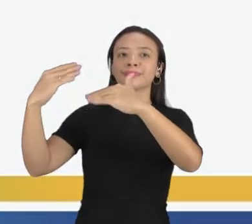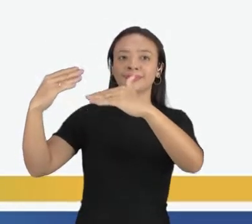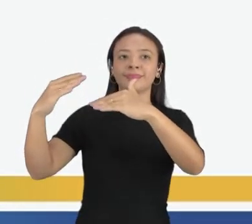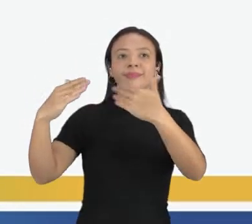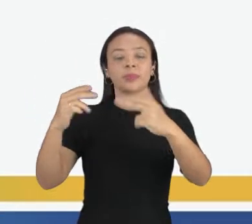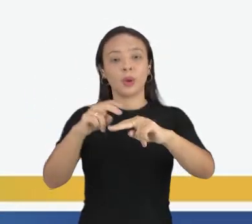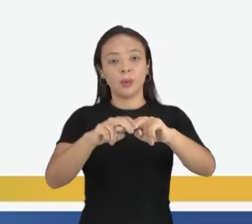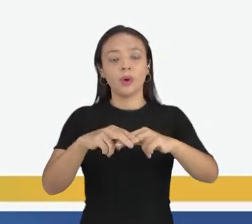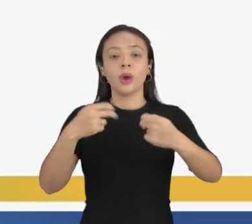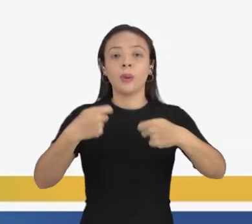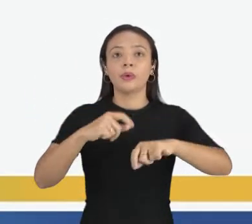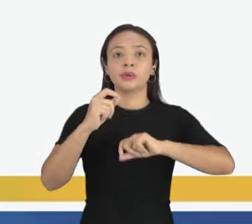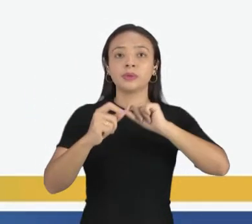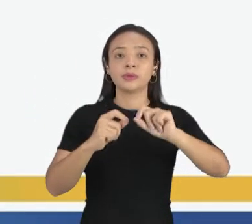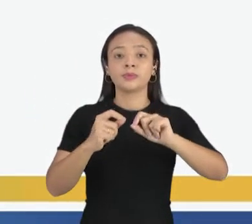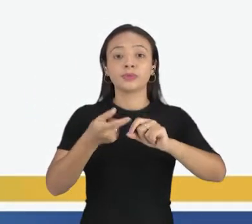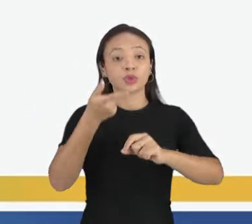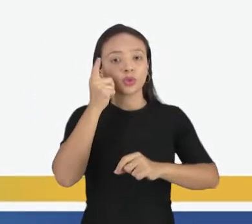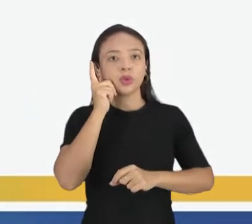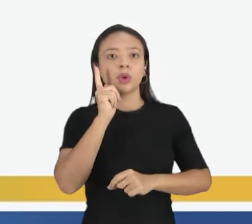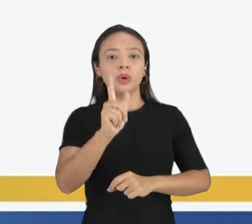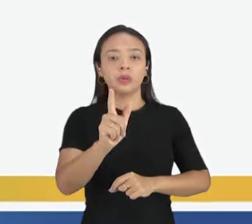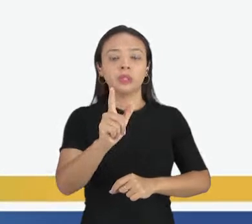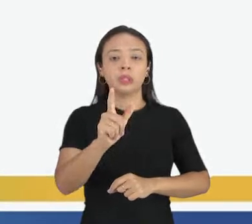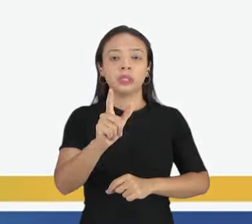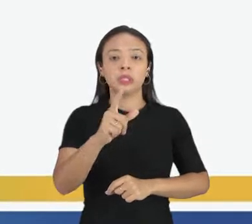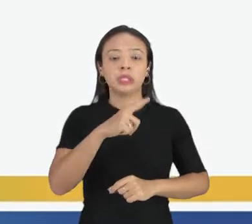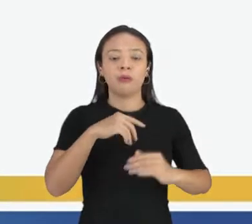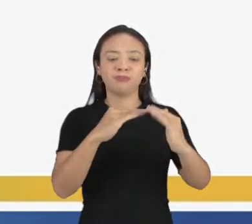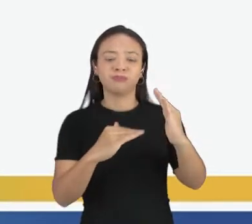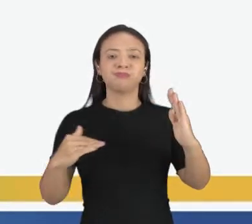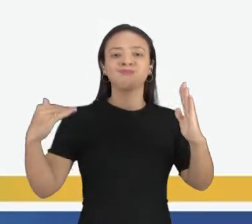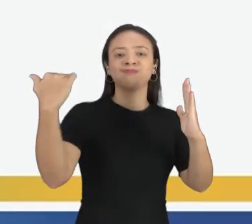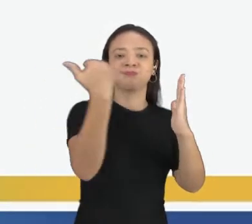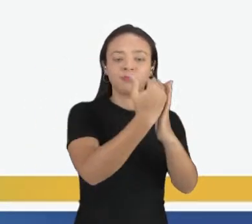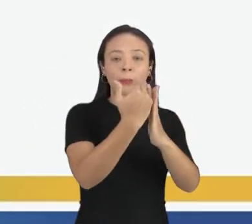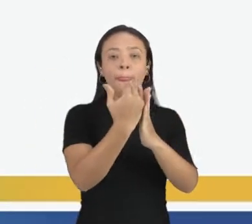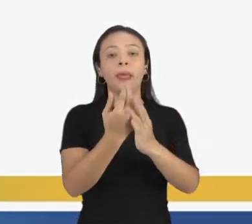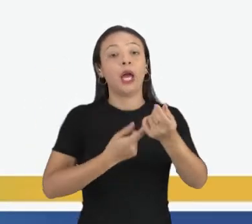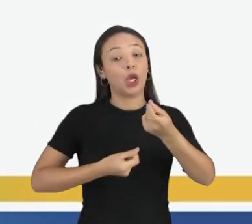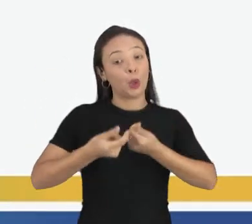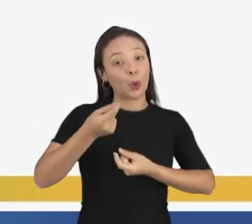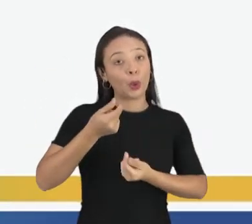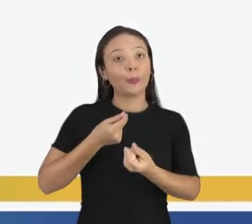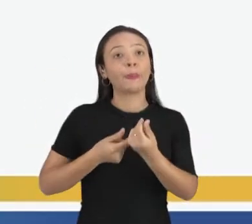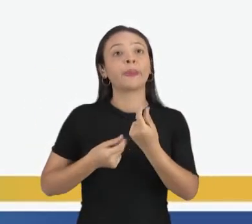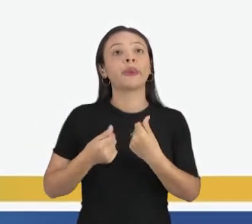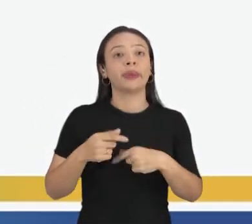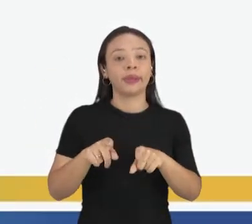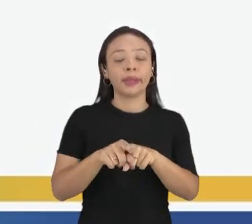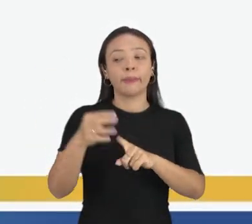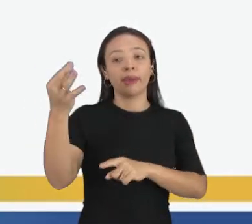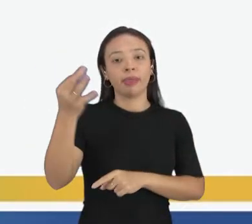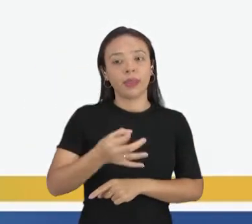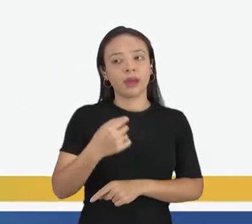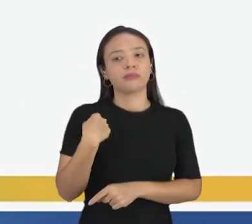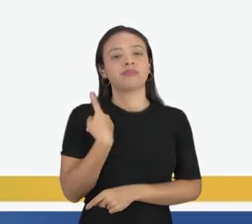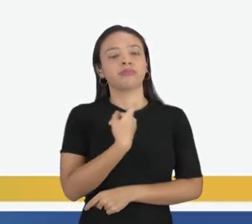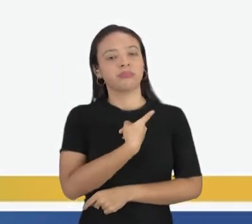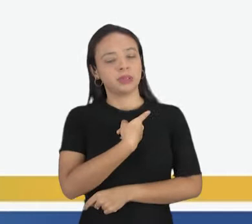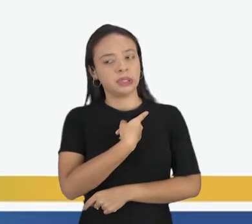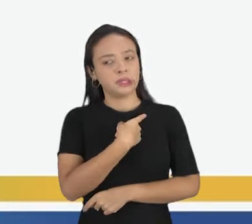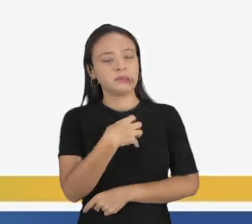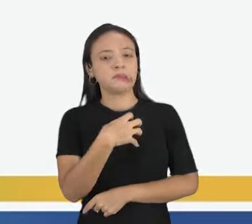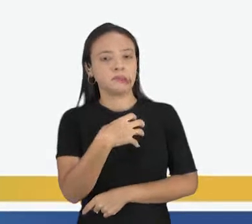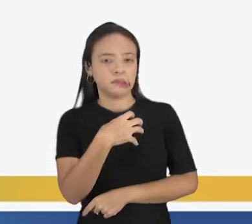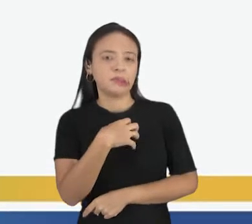era necessário atingir alguns índices como o crescimento econômico, né, algumas taxas que, de fato, a gente vai sentir um pouquinho, né, mas